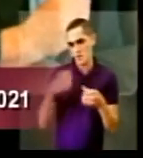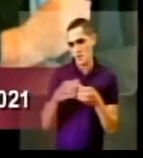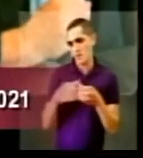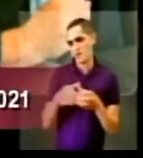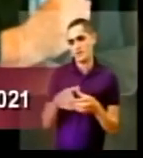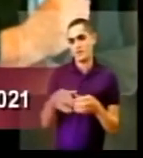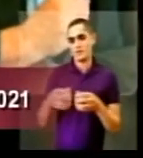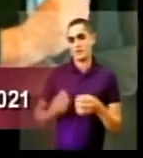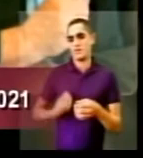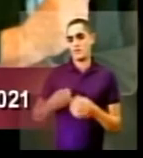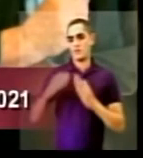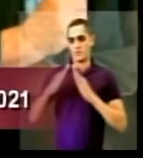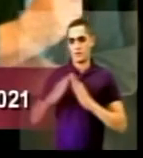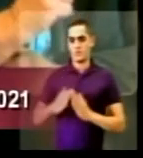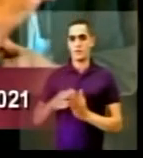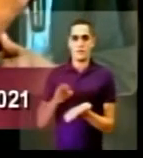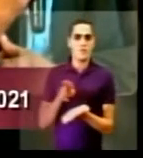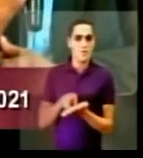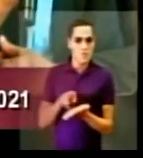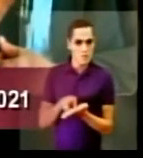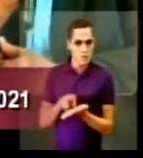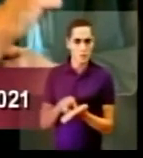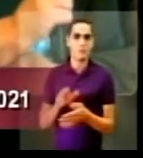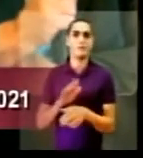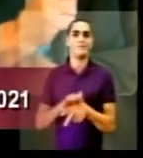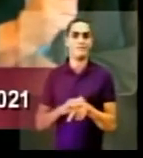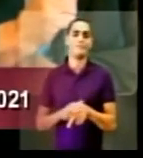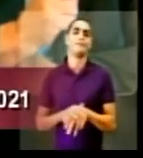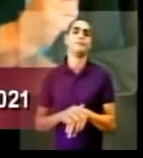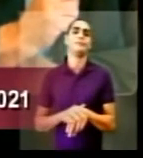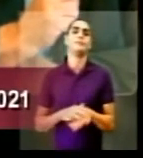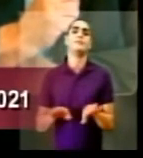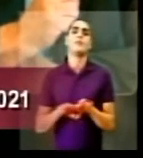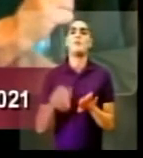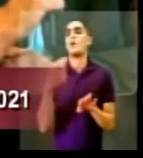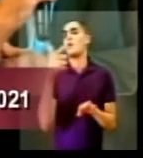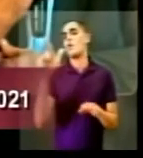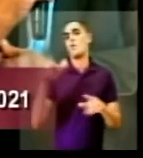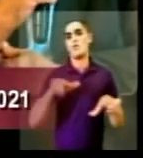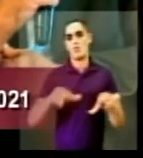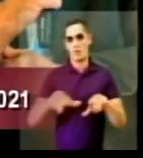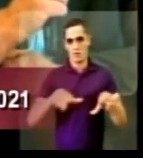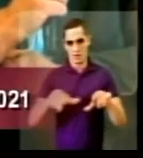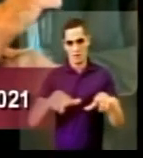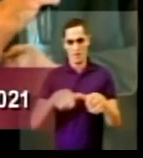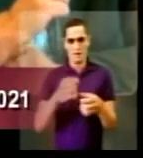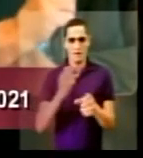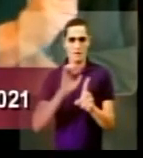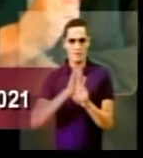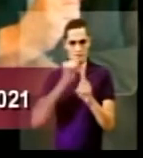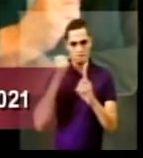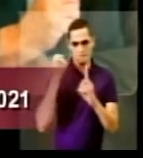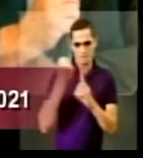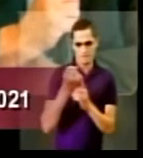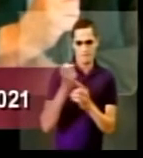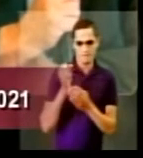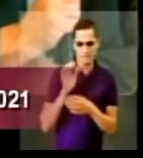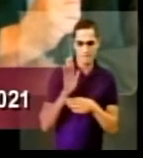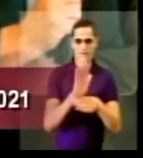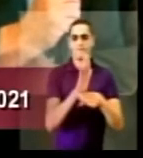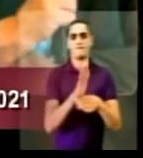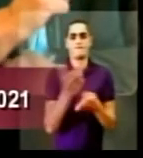Covid, foram os demais trabalhadores assistenciais ativos dos